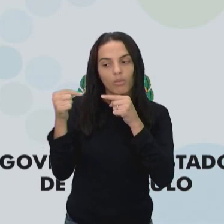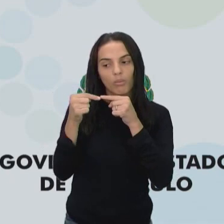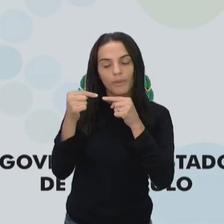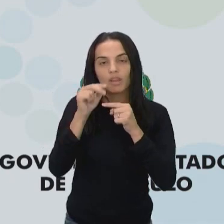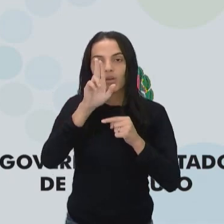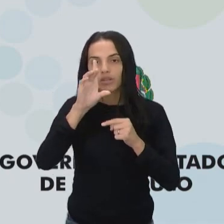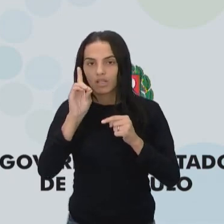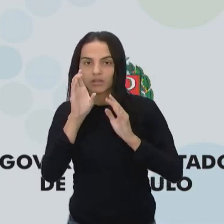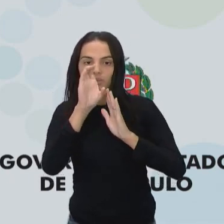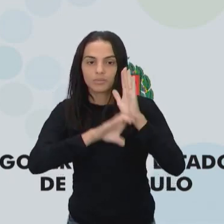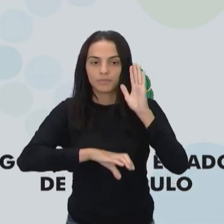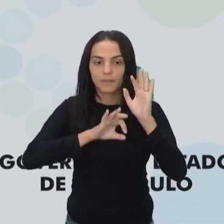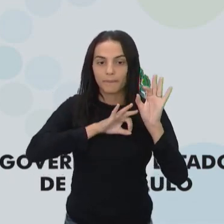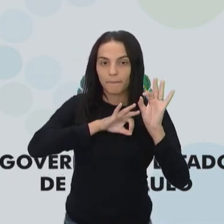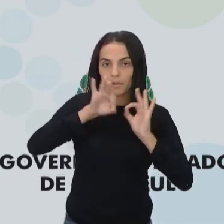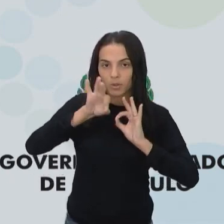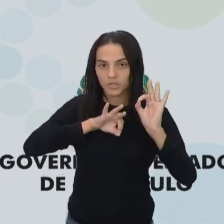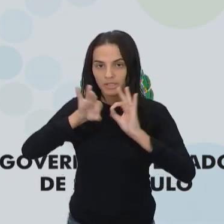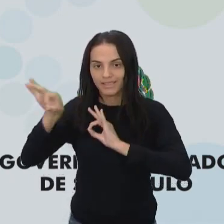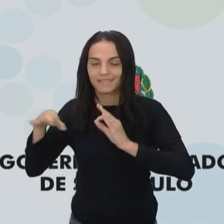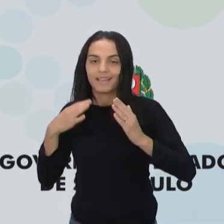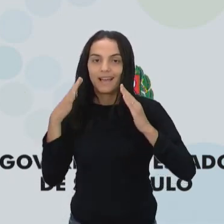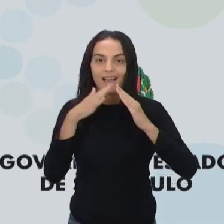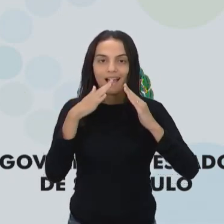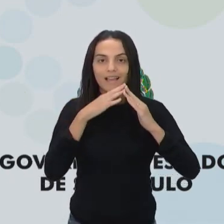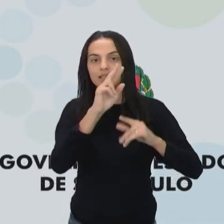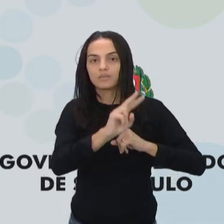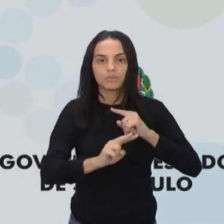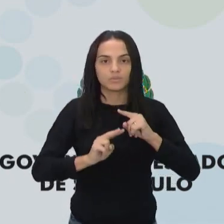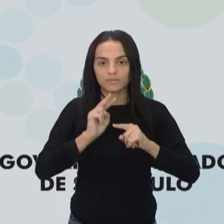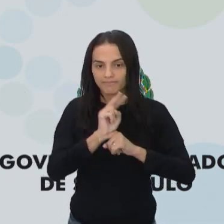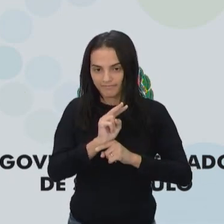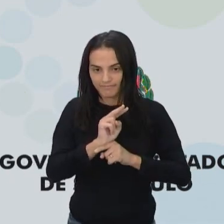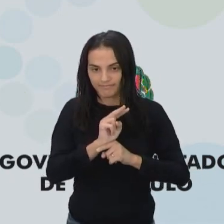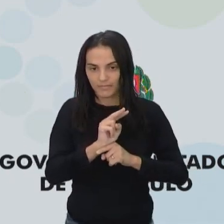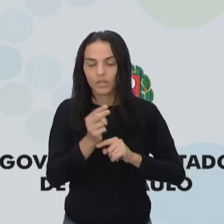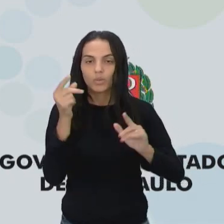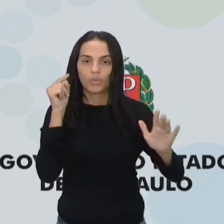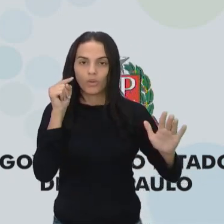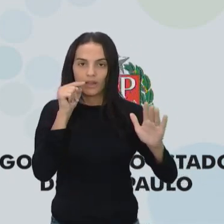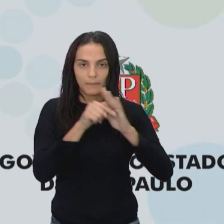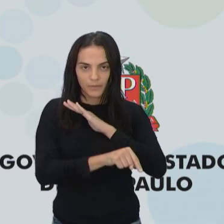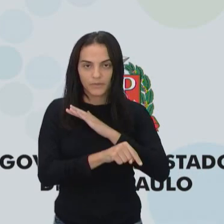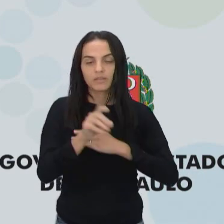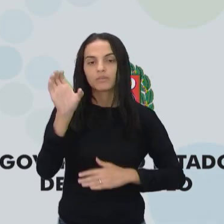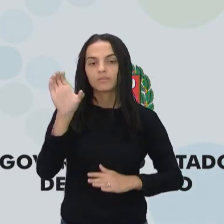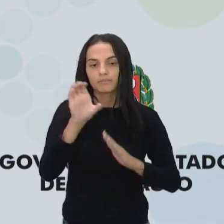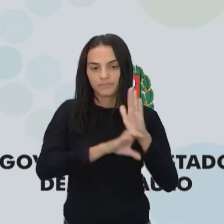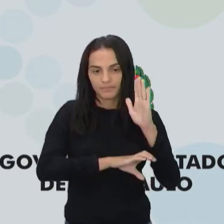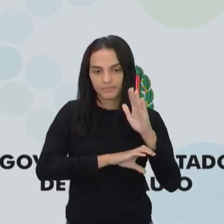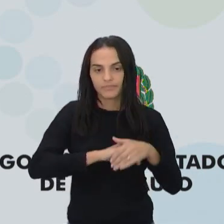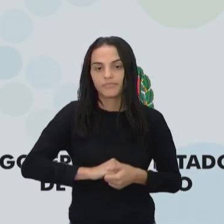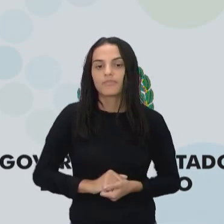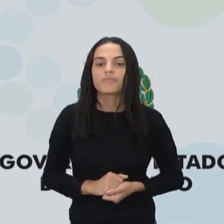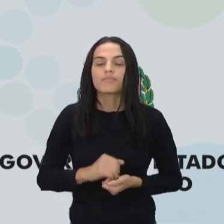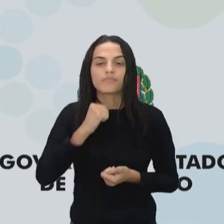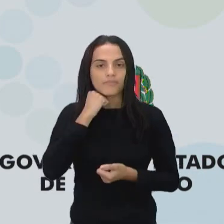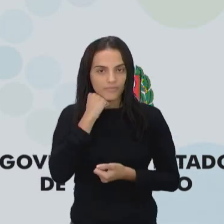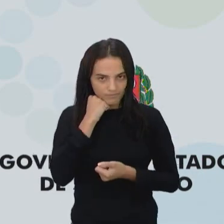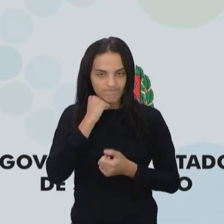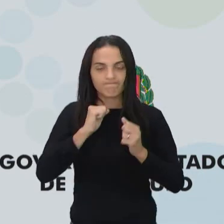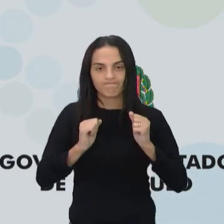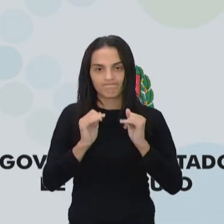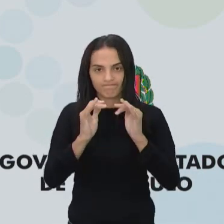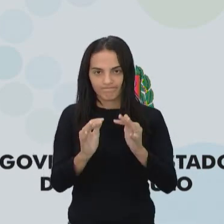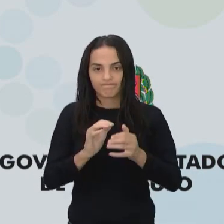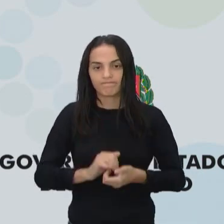unidade curricular Projeto Casa Sustentável, do aprofundamento curricular Ciência em